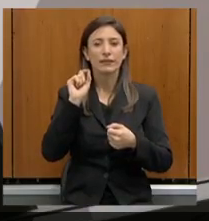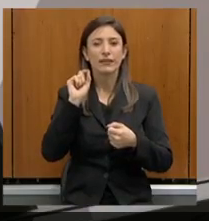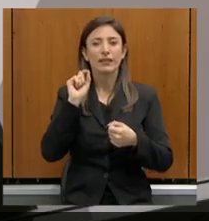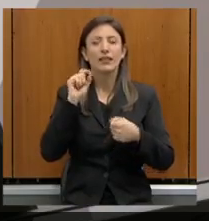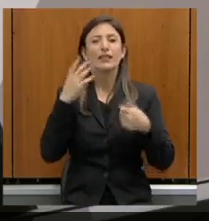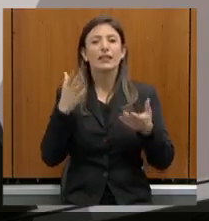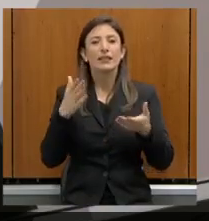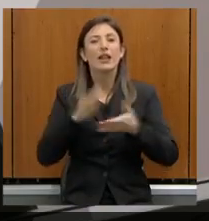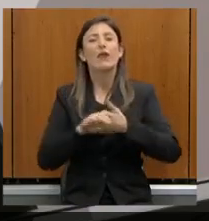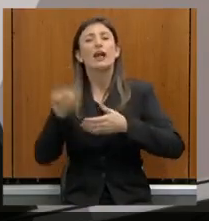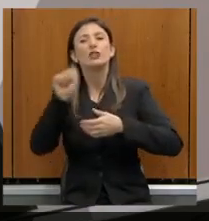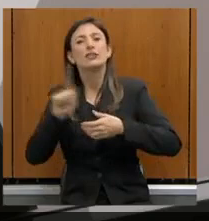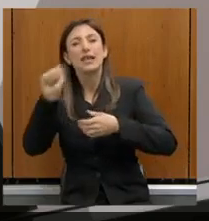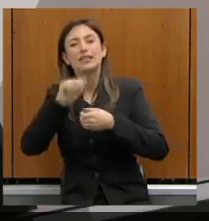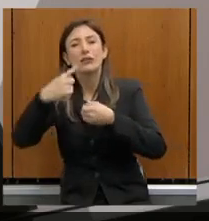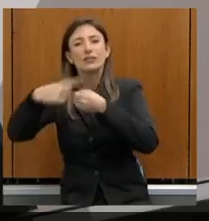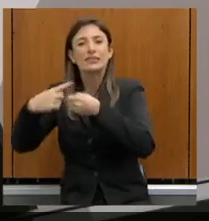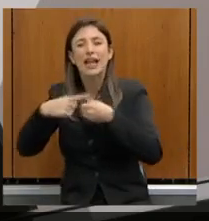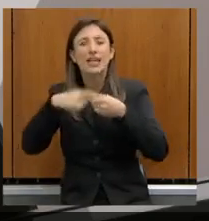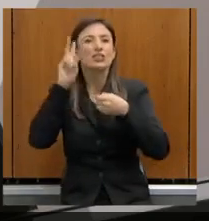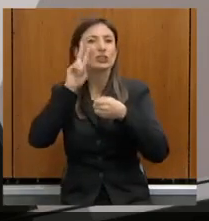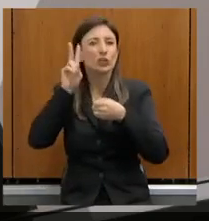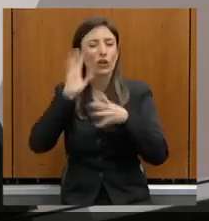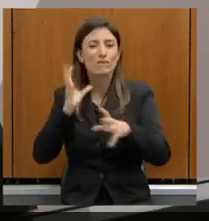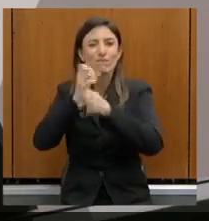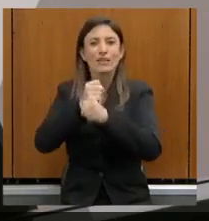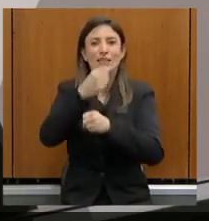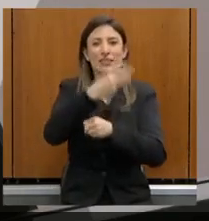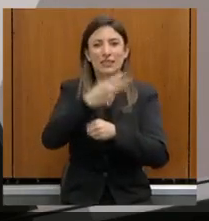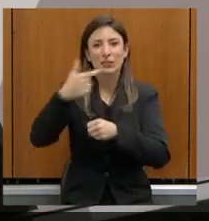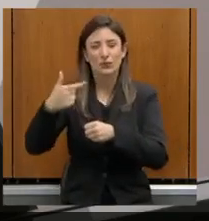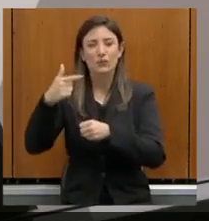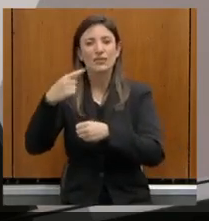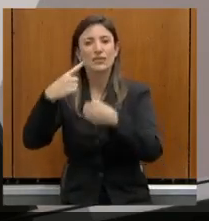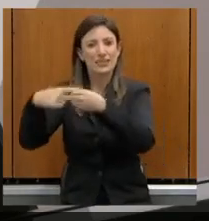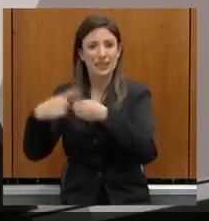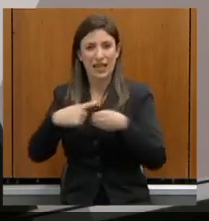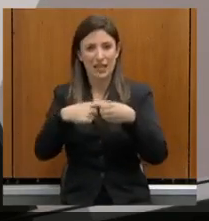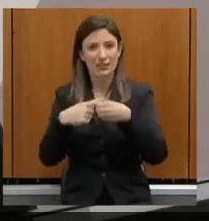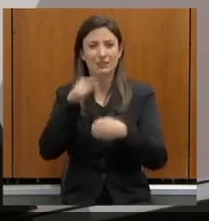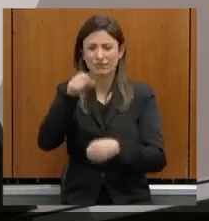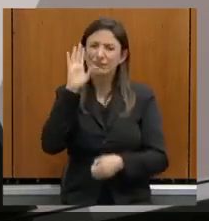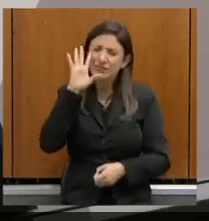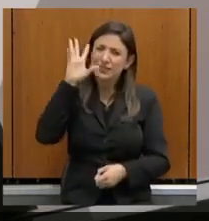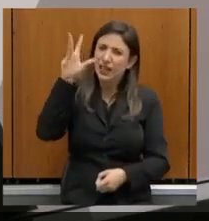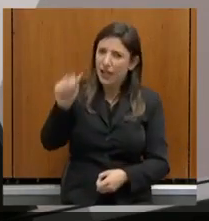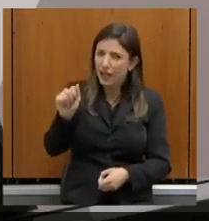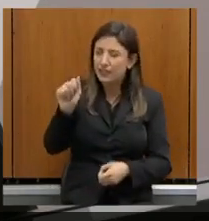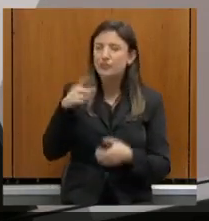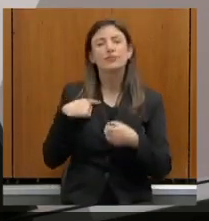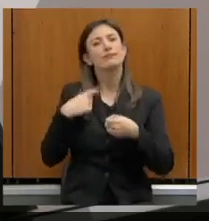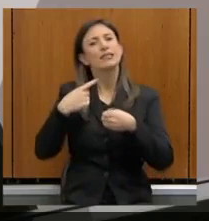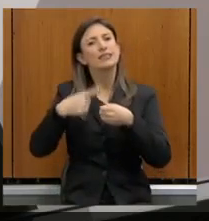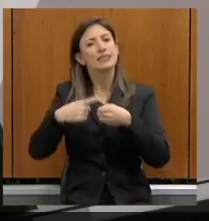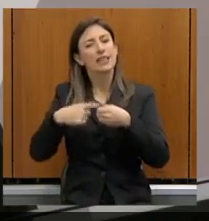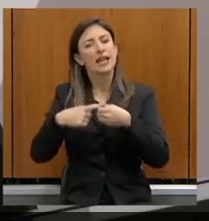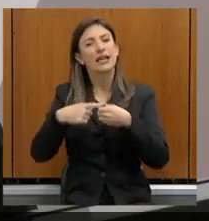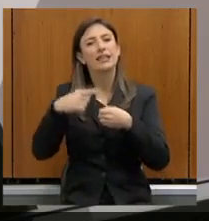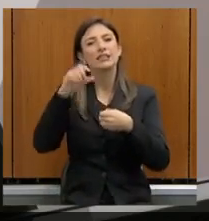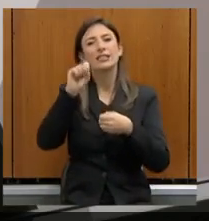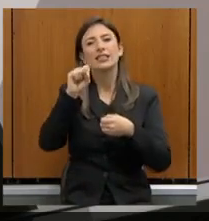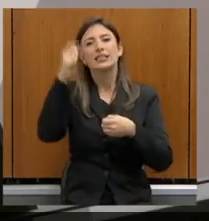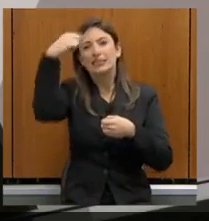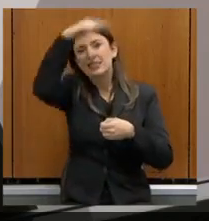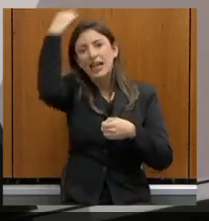associação das cidades históricas que tem 32 cidades. Vocês acham que a cidade Santo Antônio do Monte,